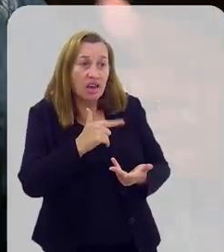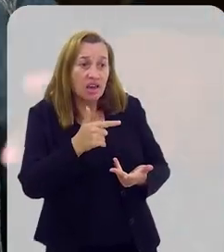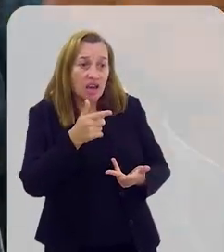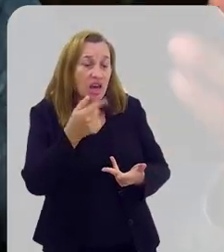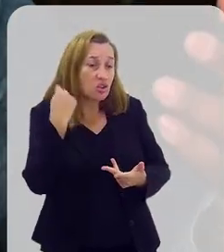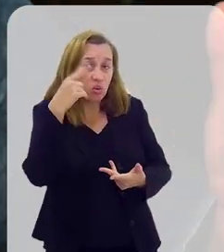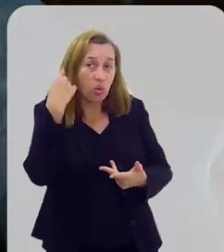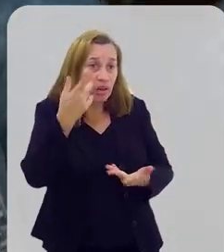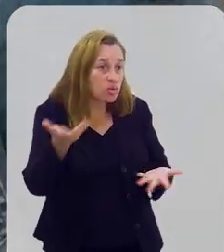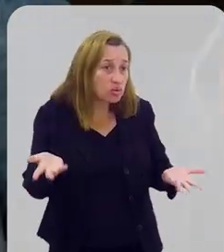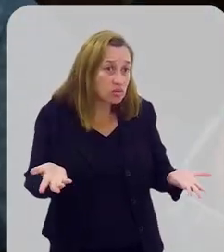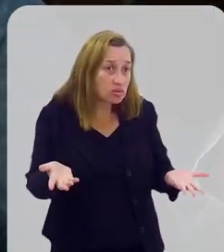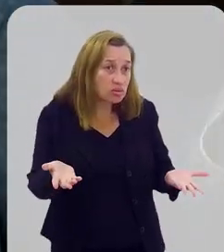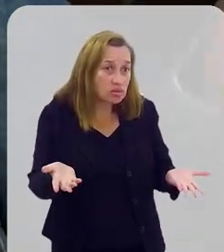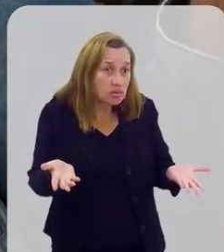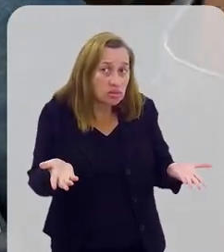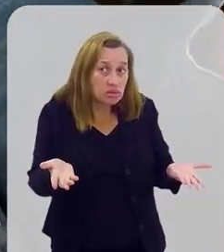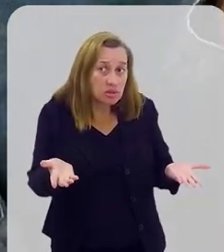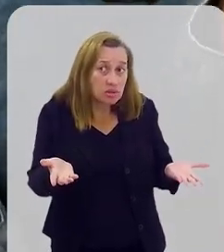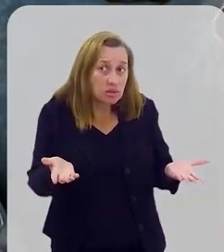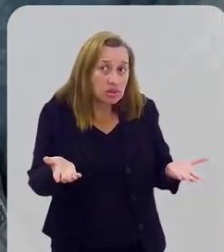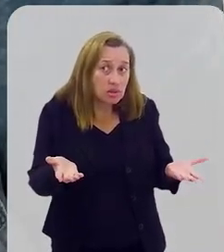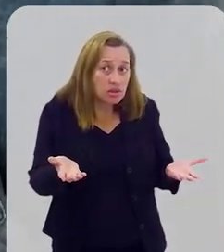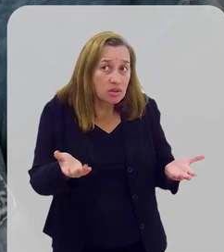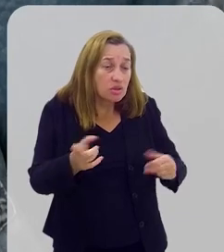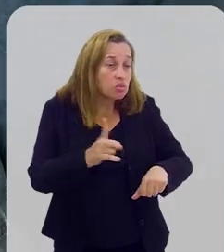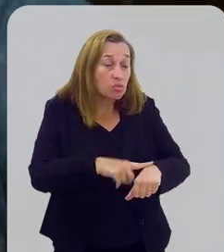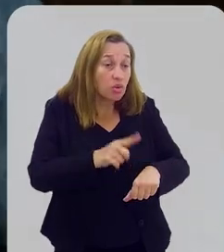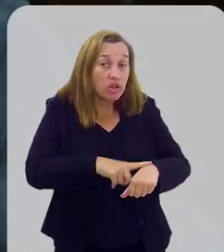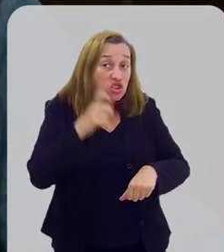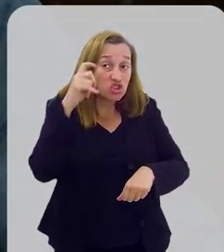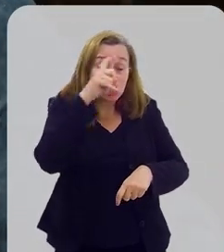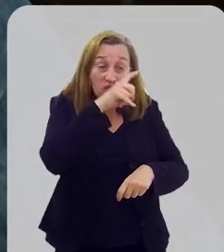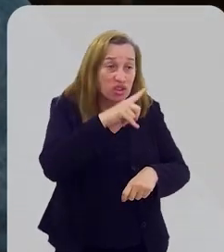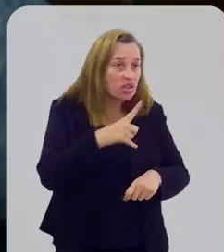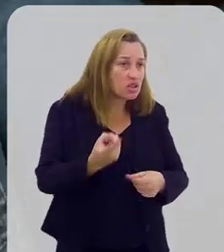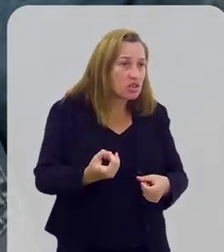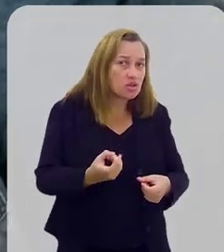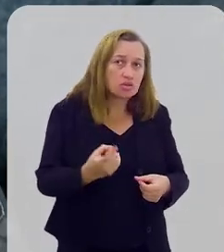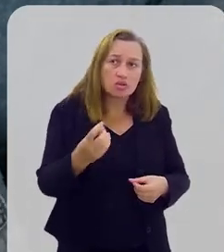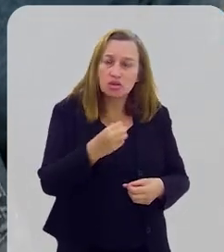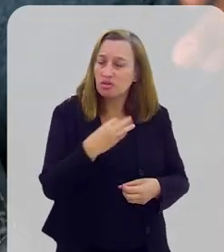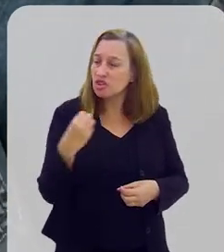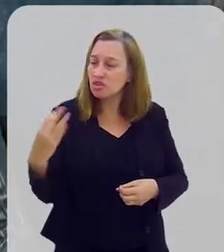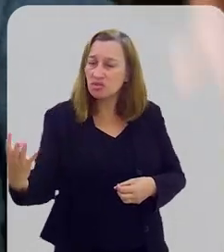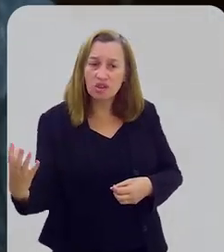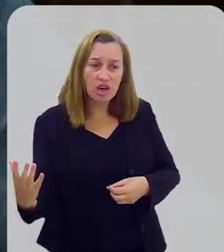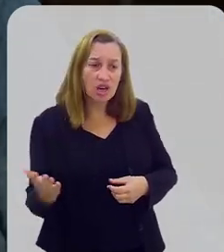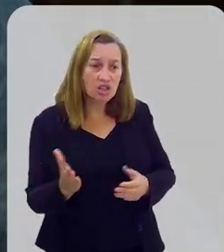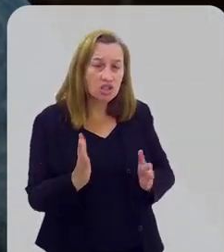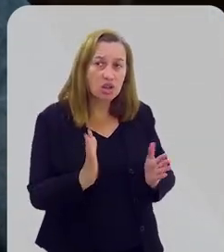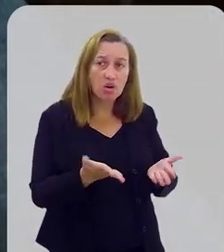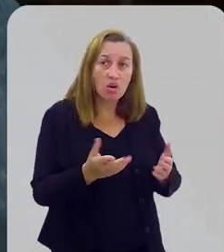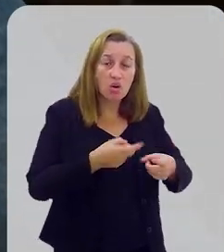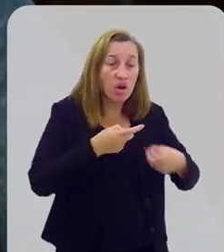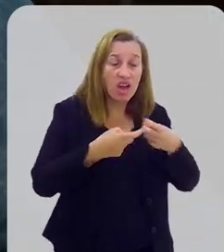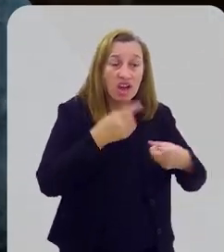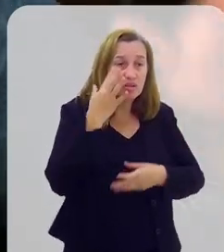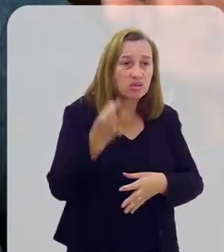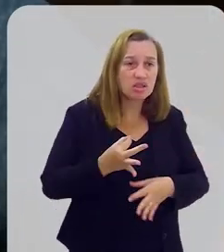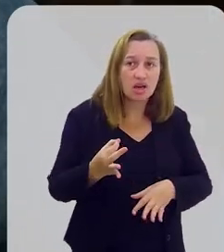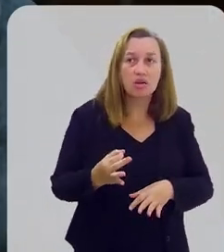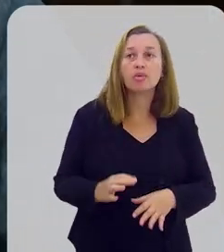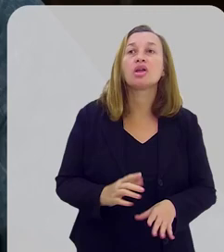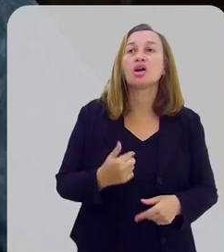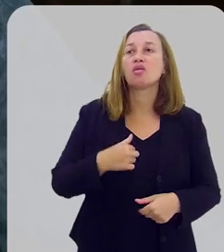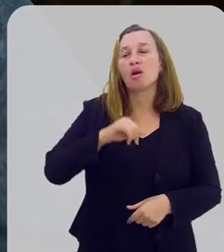a rir debochando mesmo ó lá tipo assim tá tá passando um momento de de viagem para curtir daqui a pouco vai vai est no meio de uma guerra